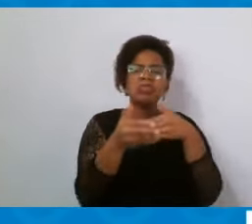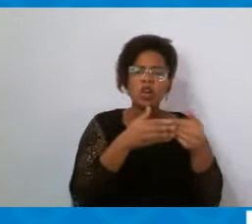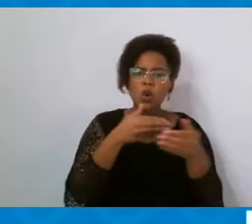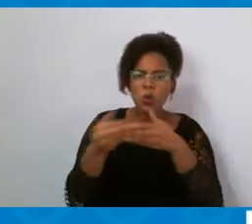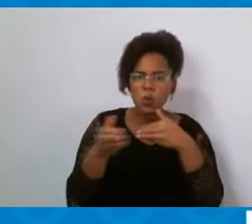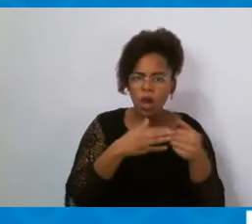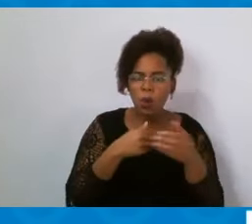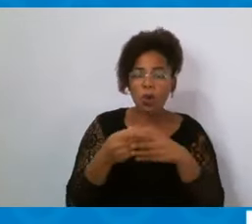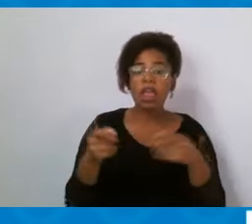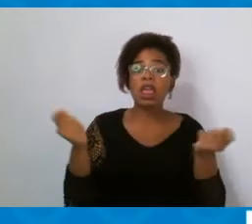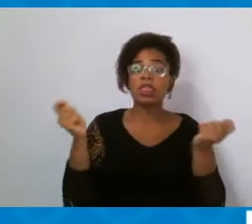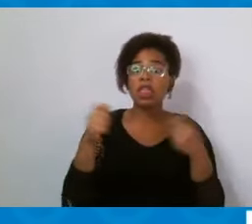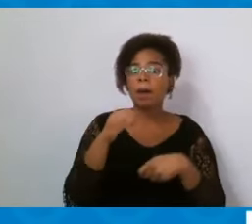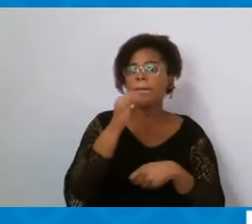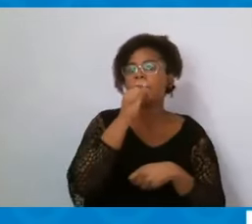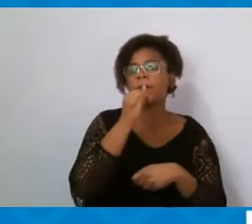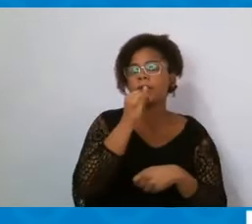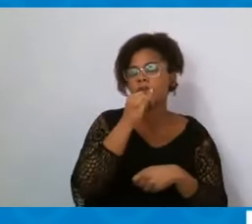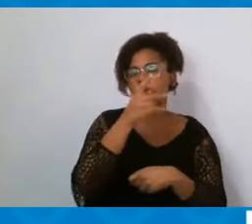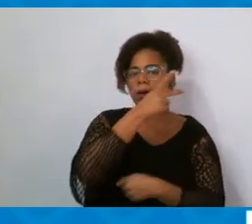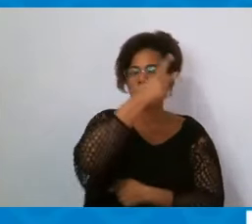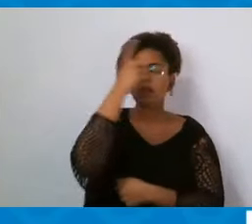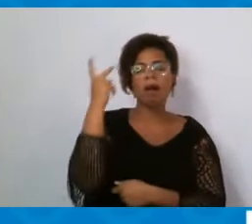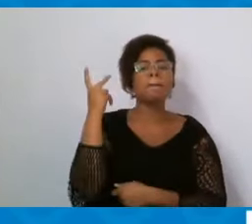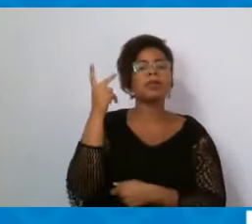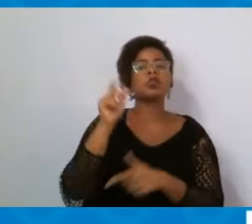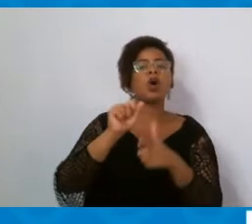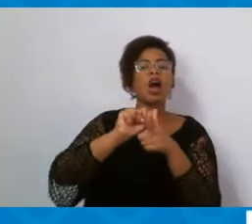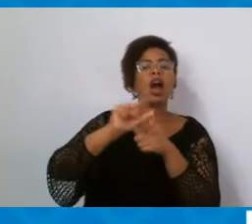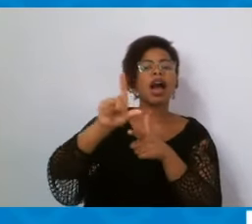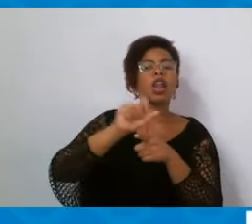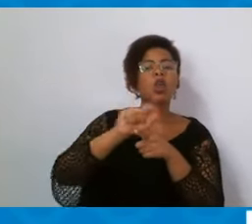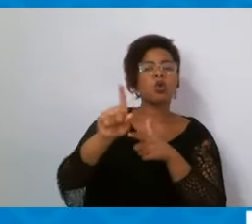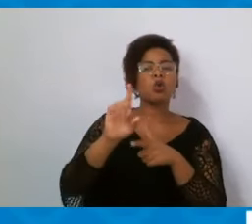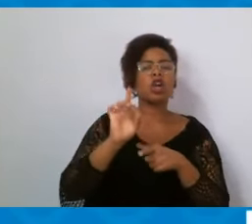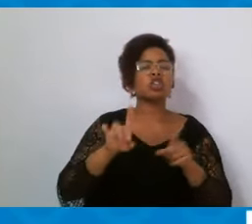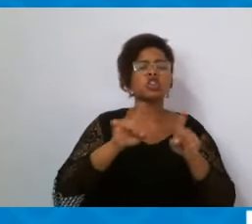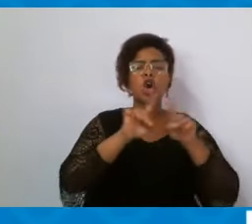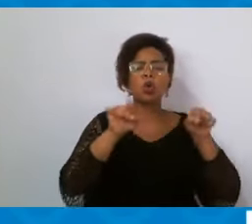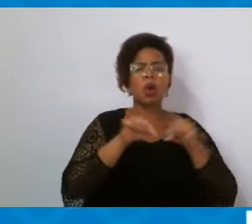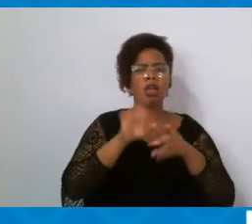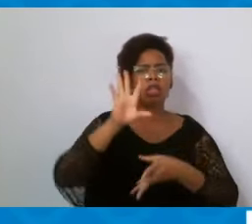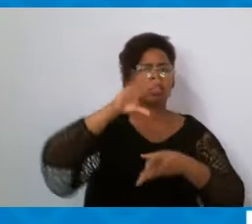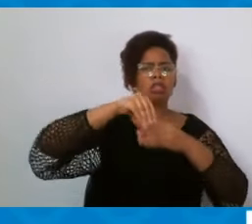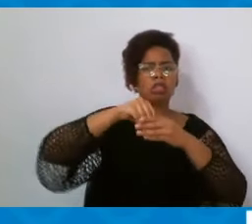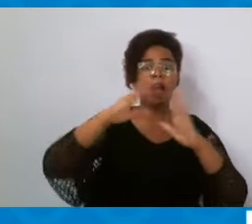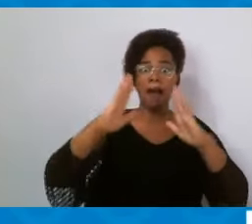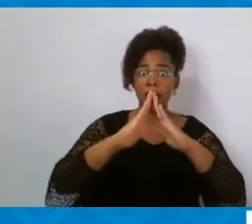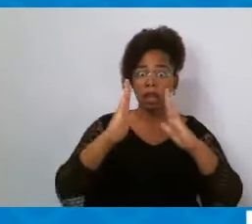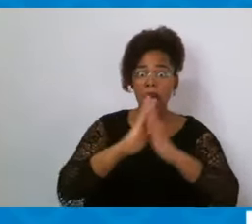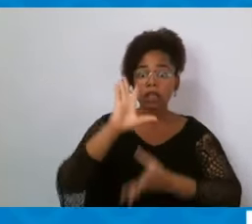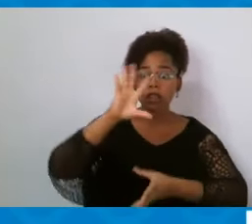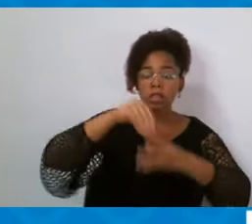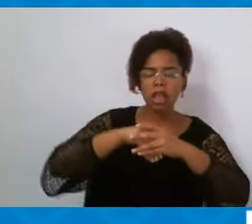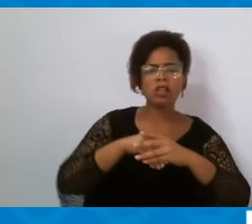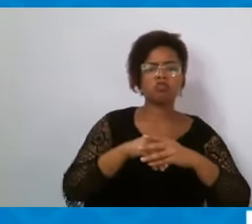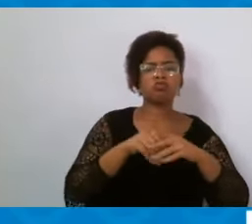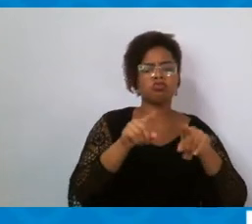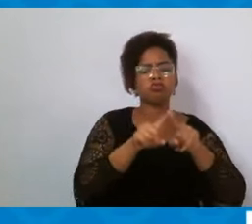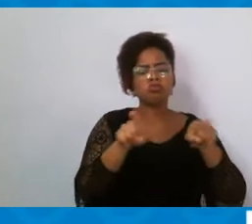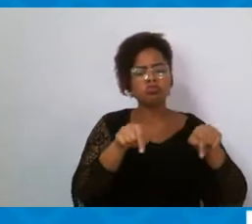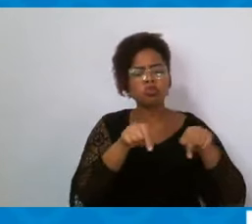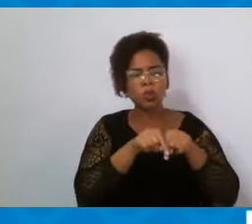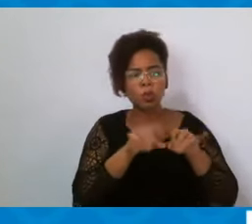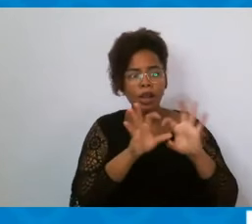o quarto nessa casa para fazerem suas viagens, porque é muito mais barato do que ficar em hotel.